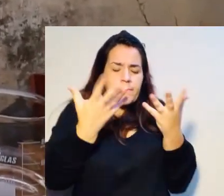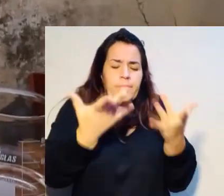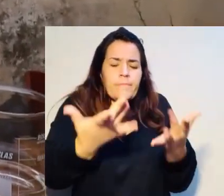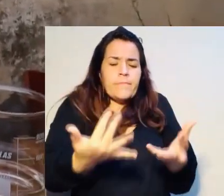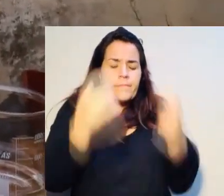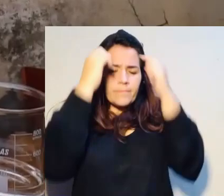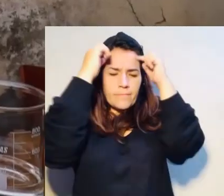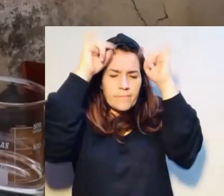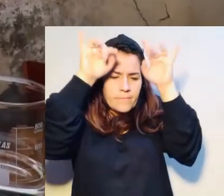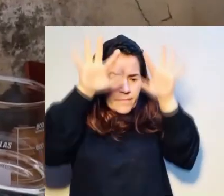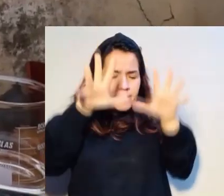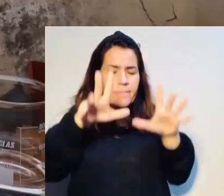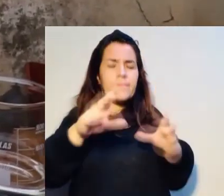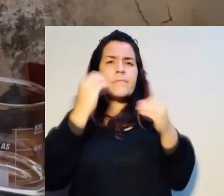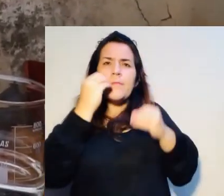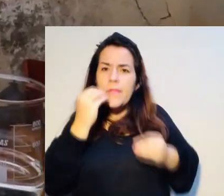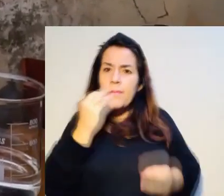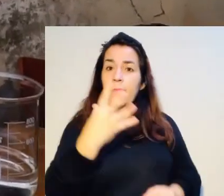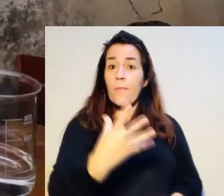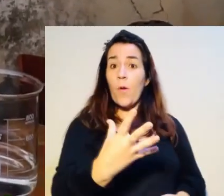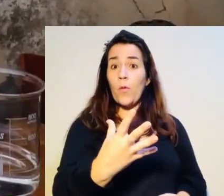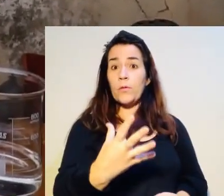energia.